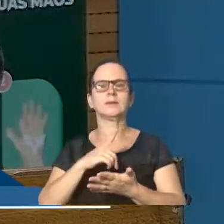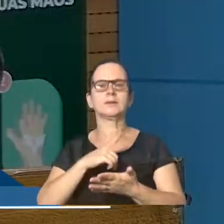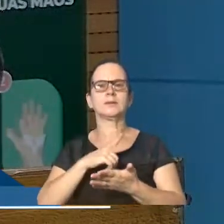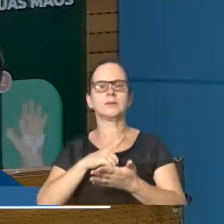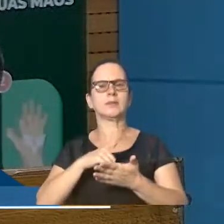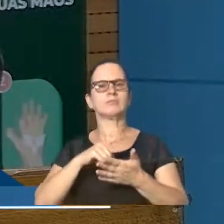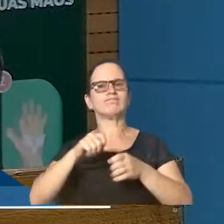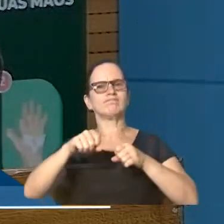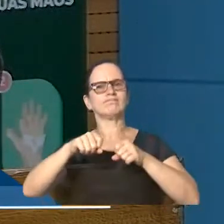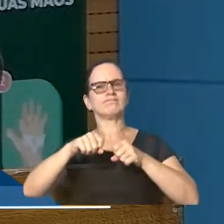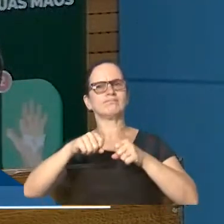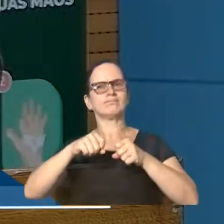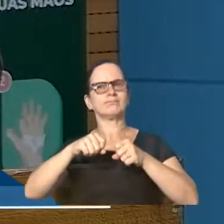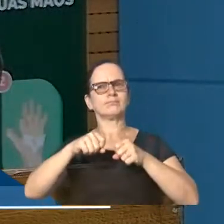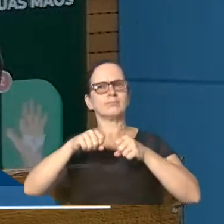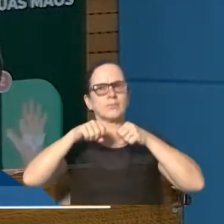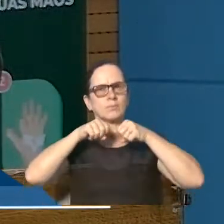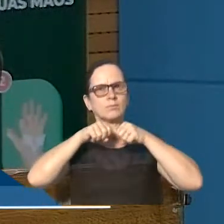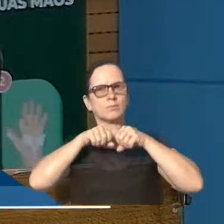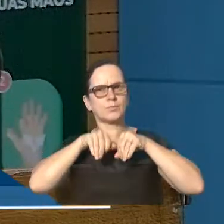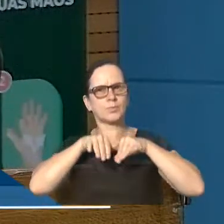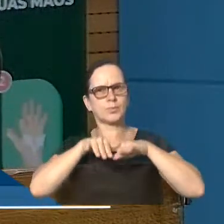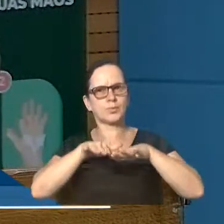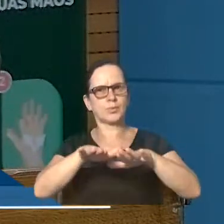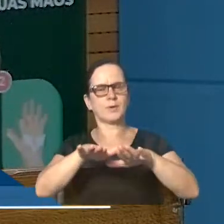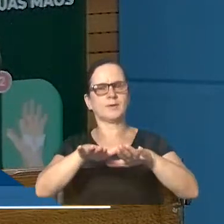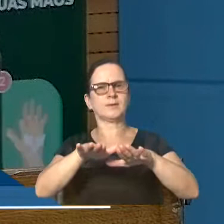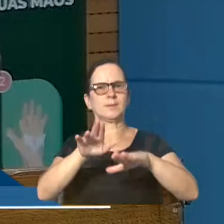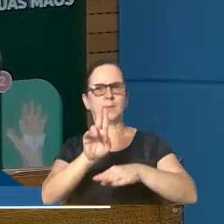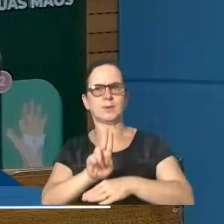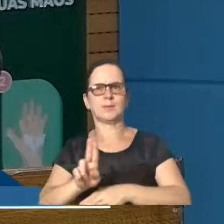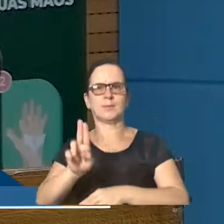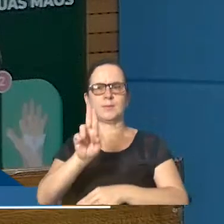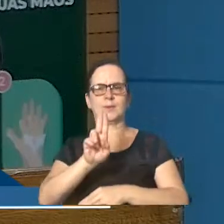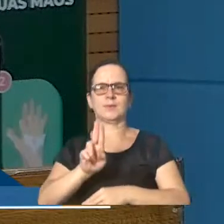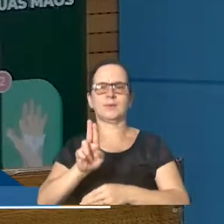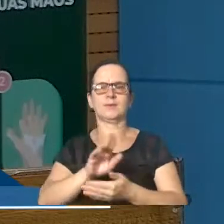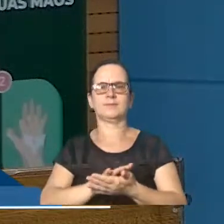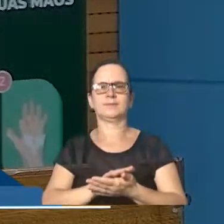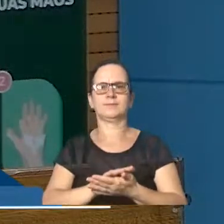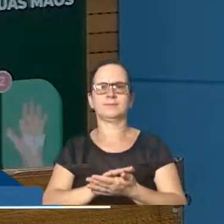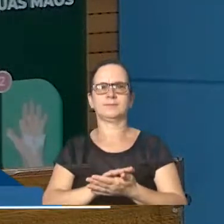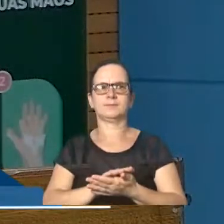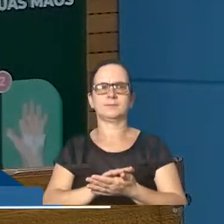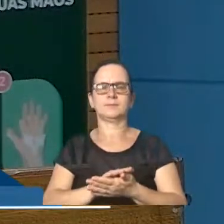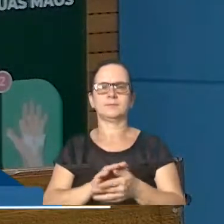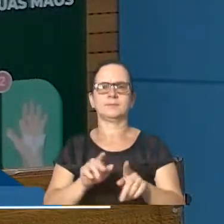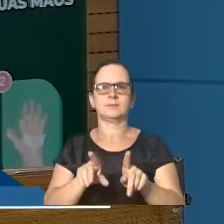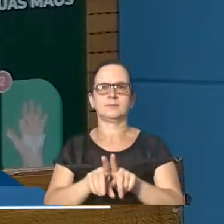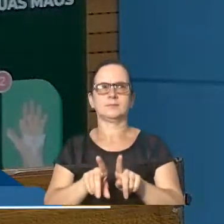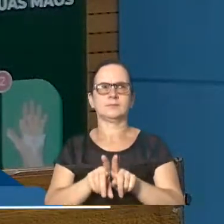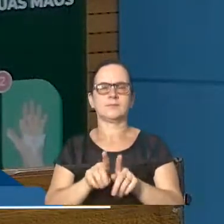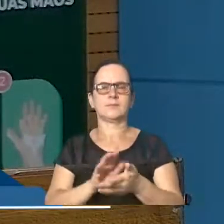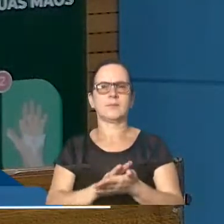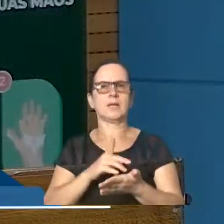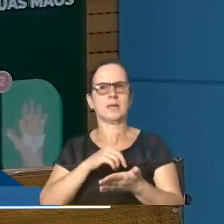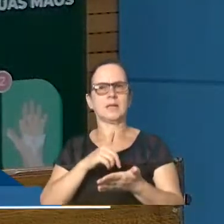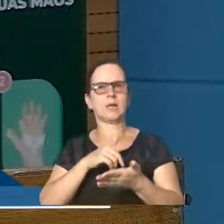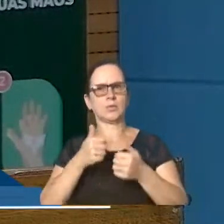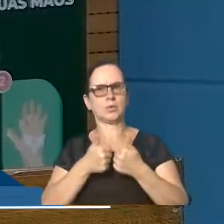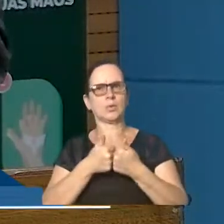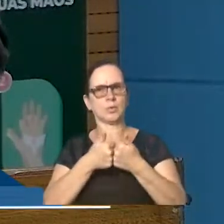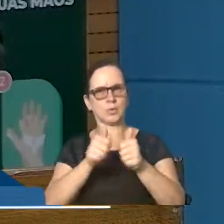máquina para que a estrada fique em boas condições de uso. Assim, um local onde temos o